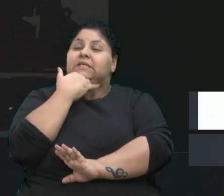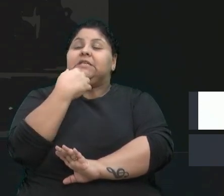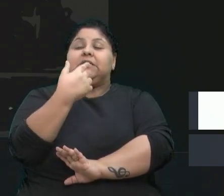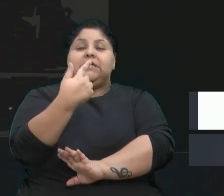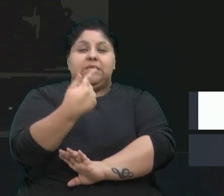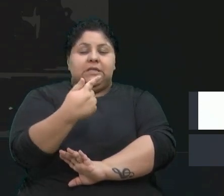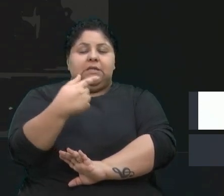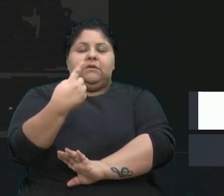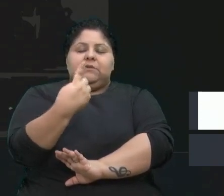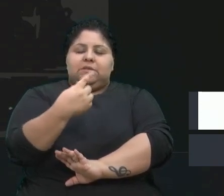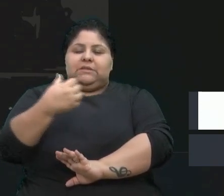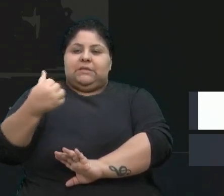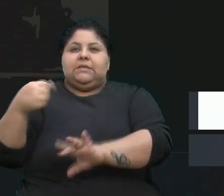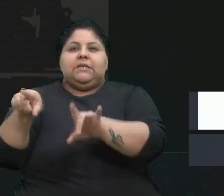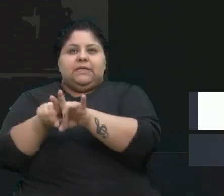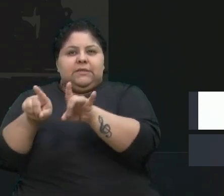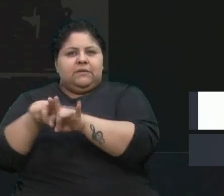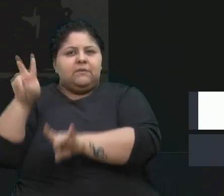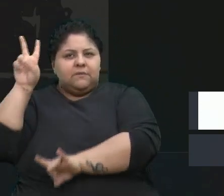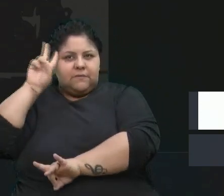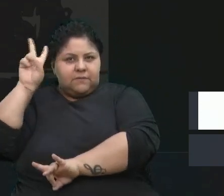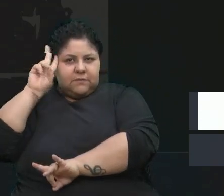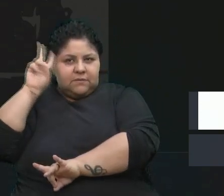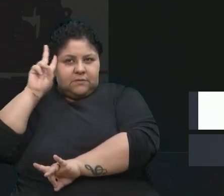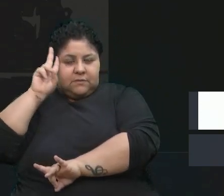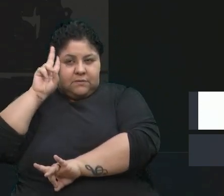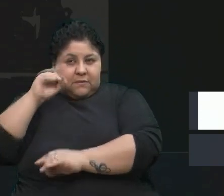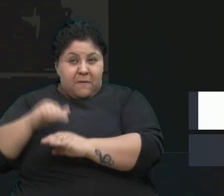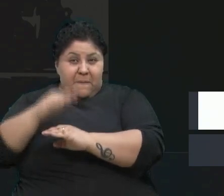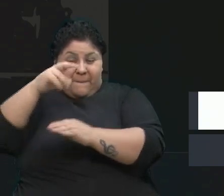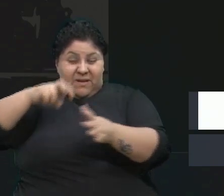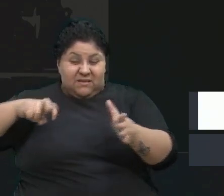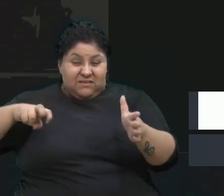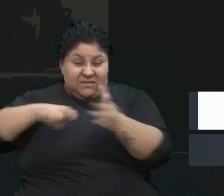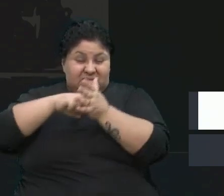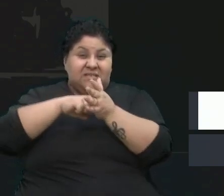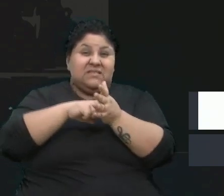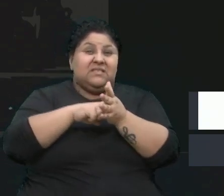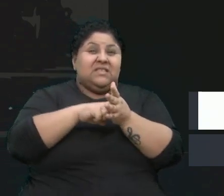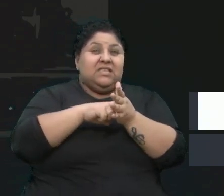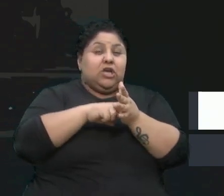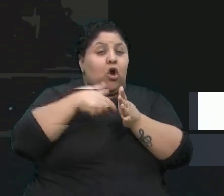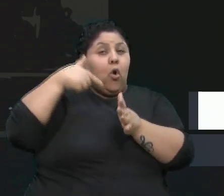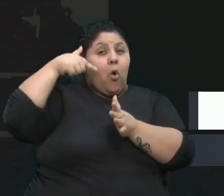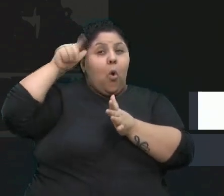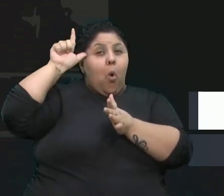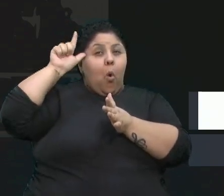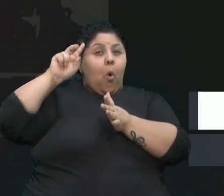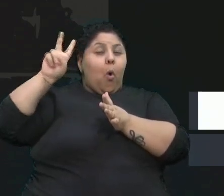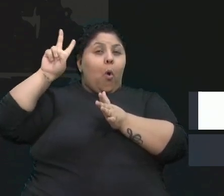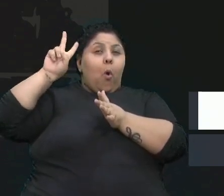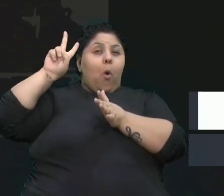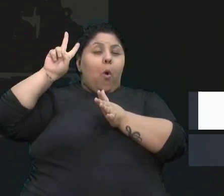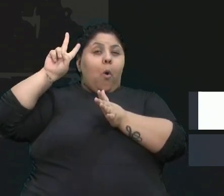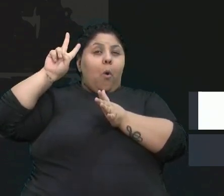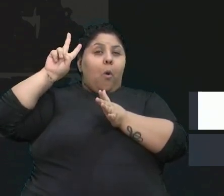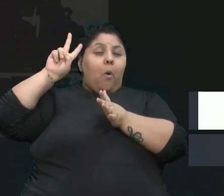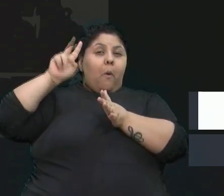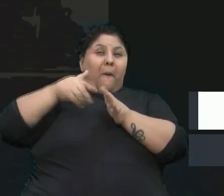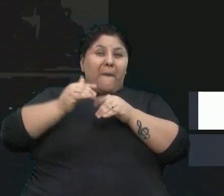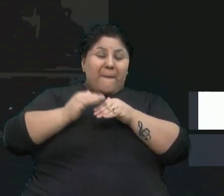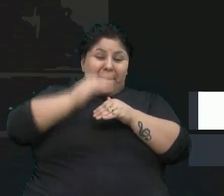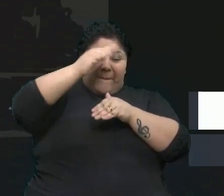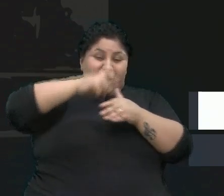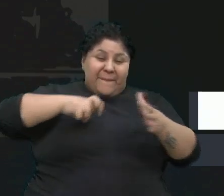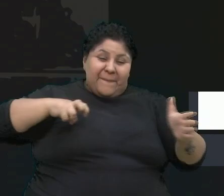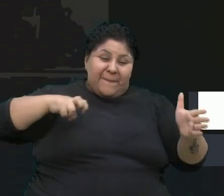na segunda-feira agora, tivemos mais um acidente. E ontem, terça-feira, dia 17, mais um